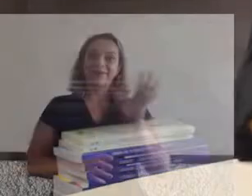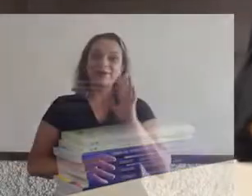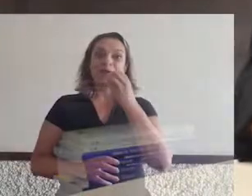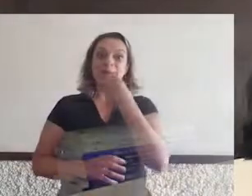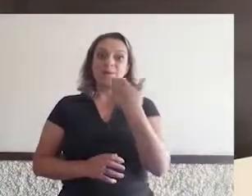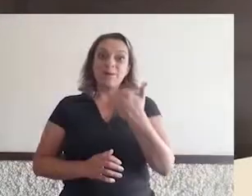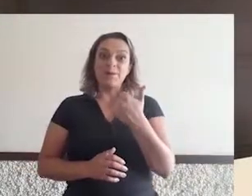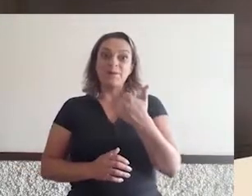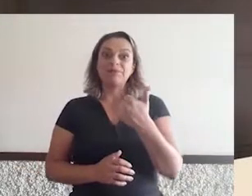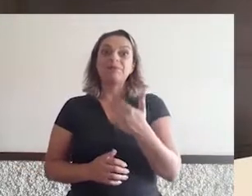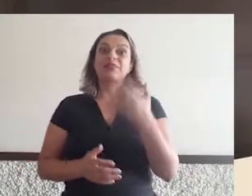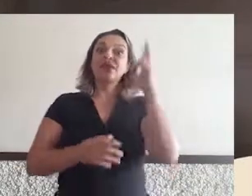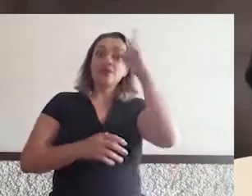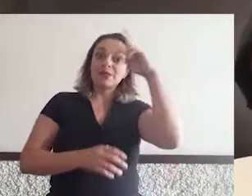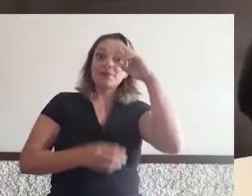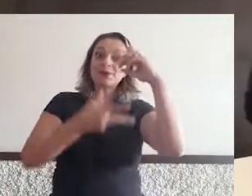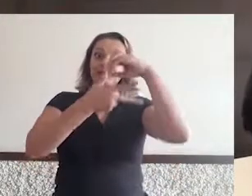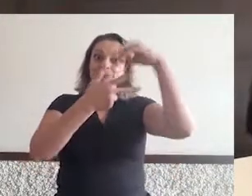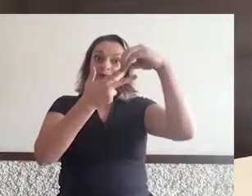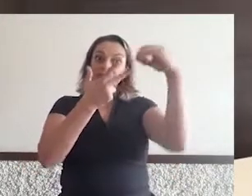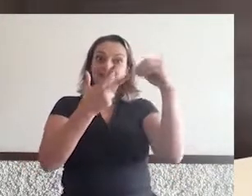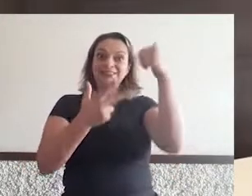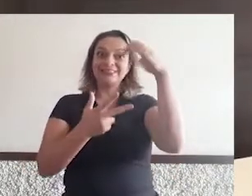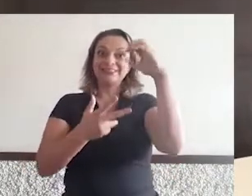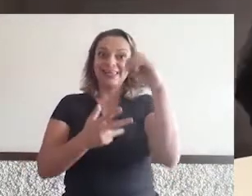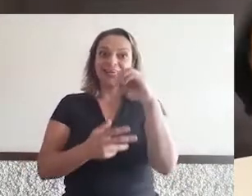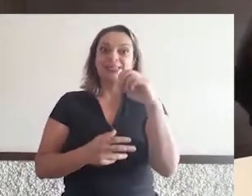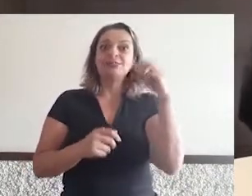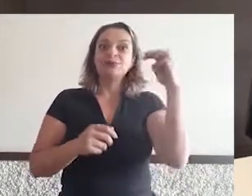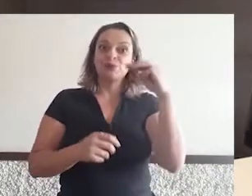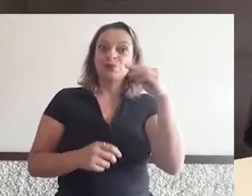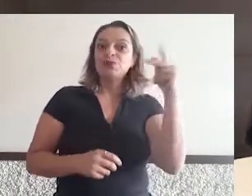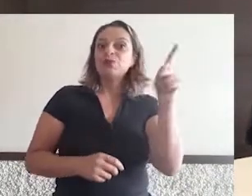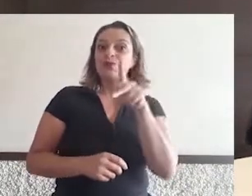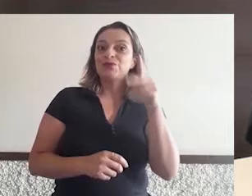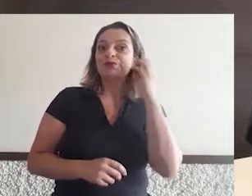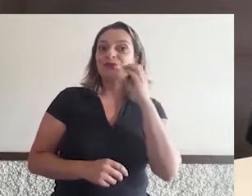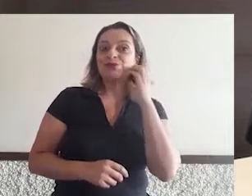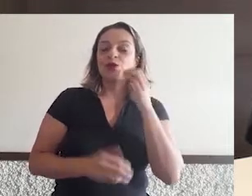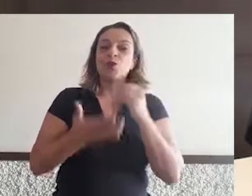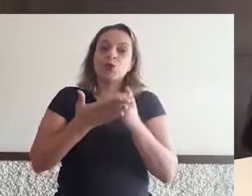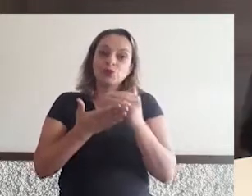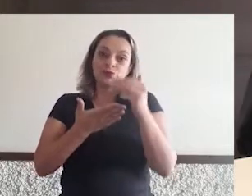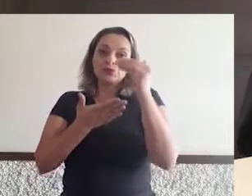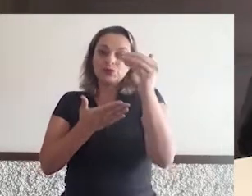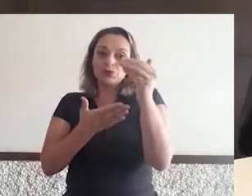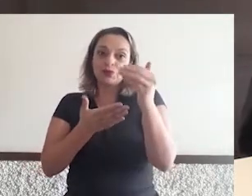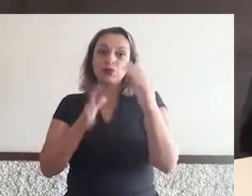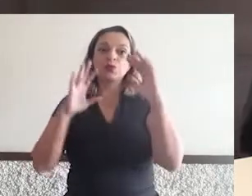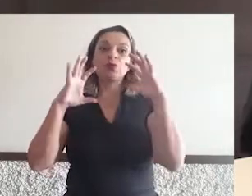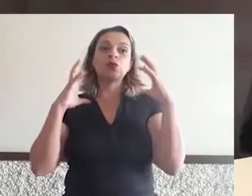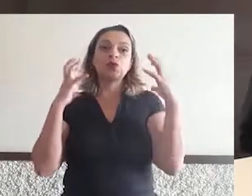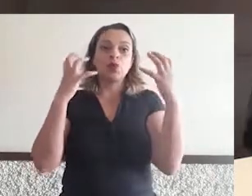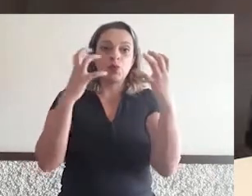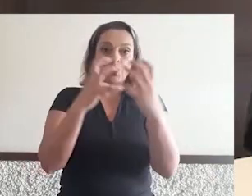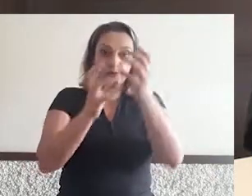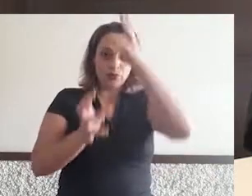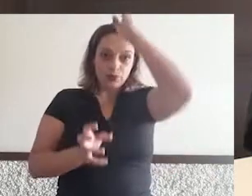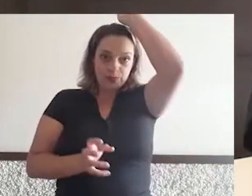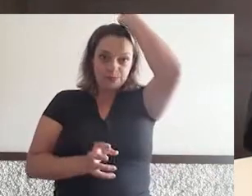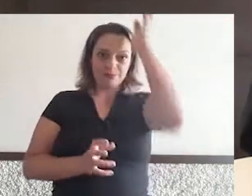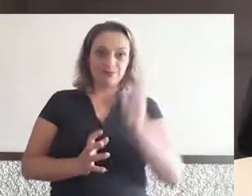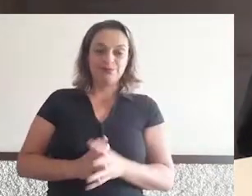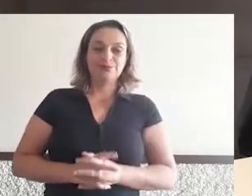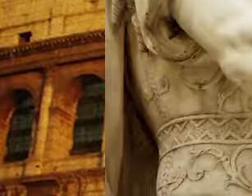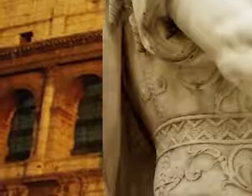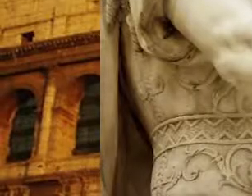Olá, mais um vídeo aqui, revisando o Enem, 10 minutos com o professor Cleitinho, dando continuidade à